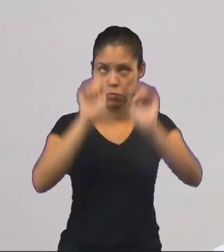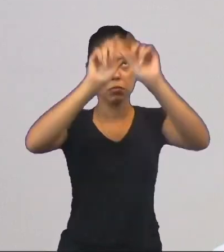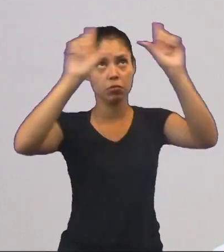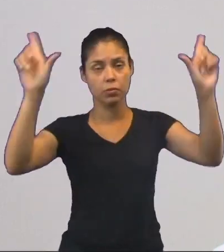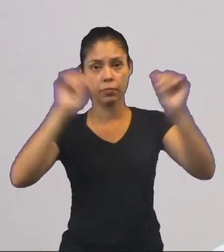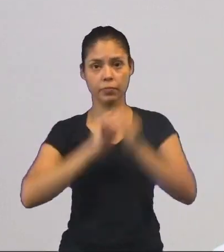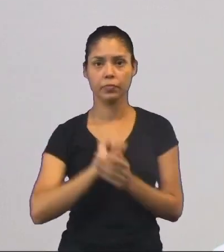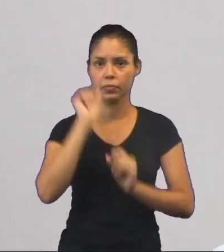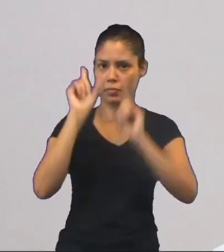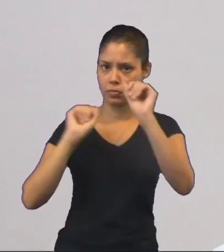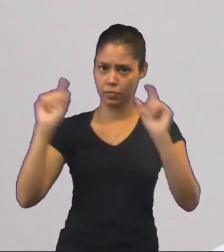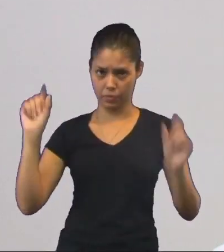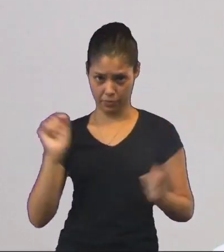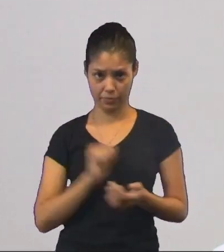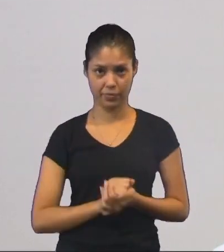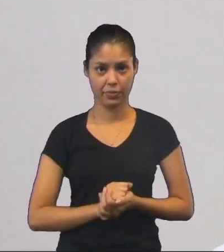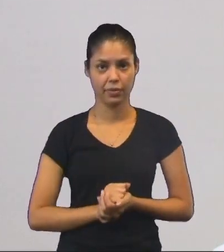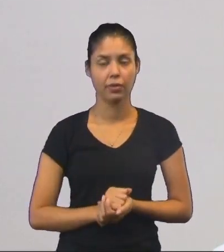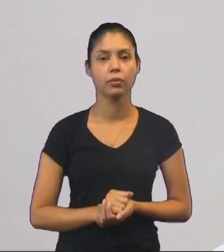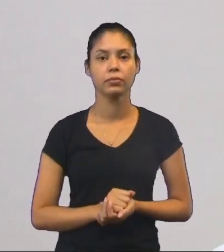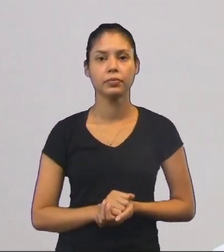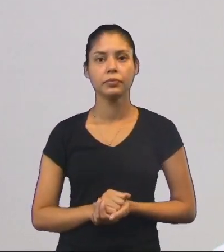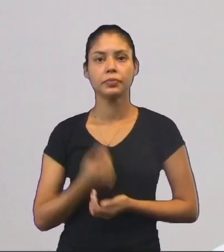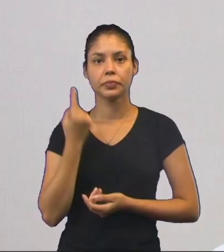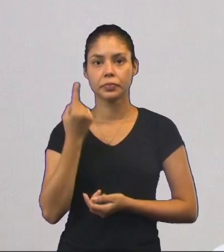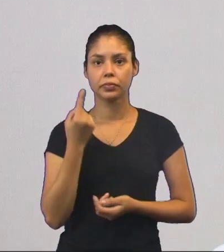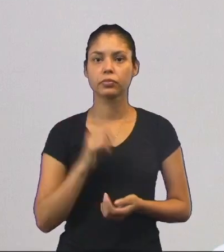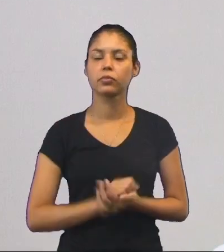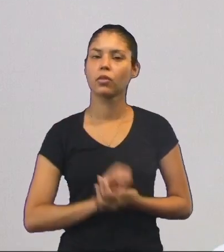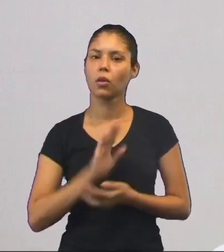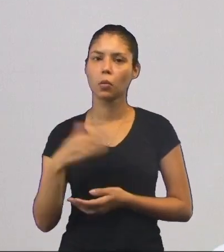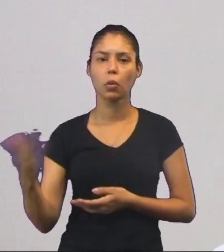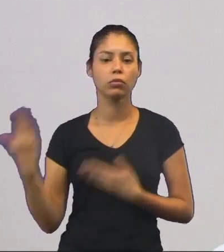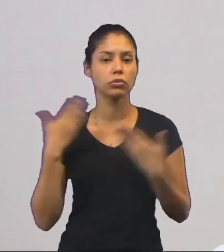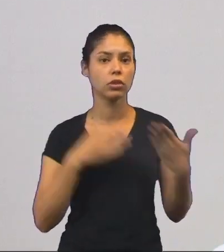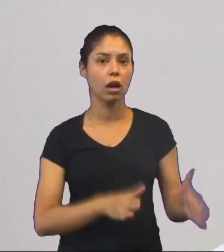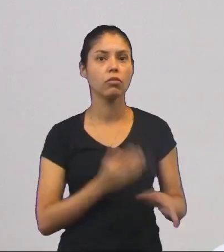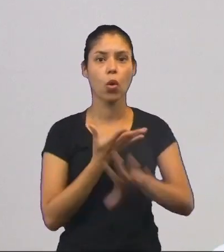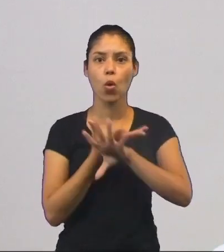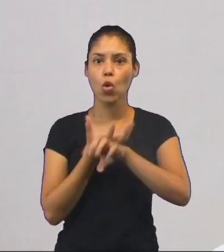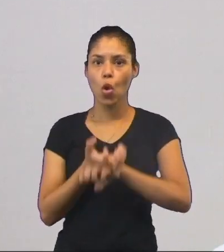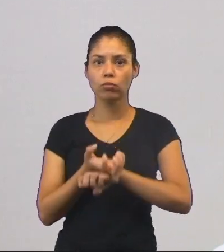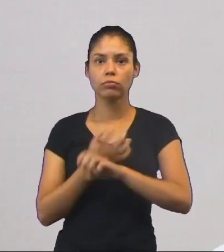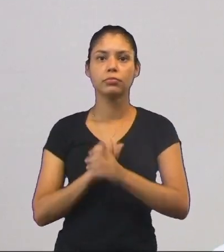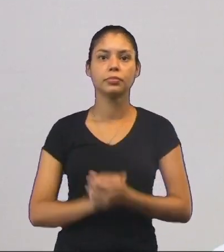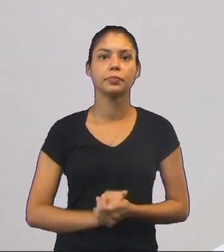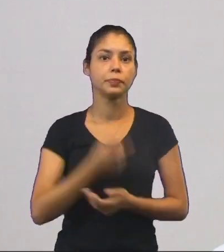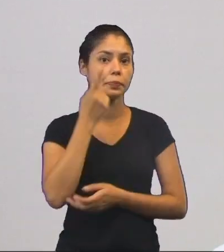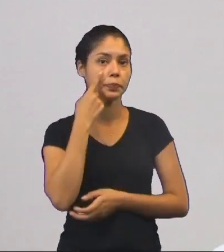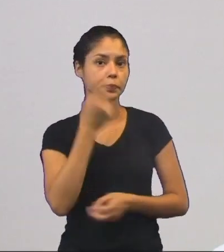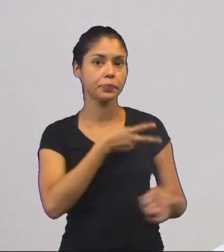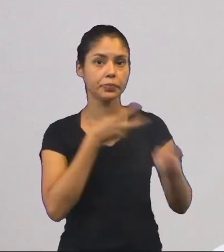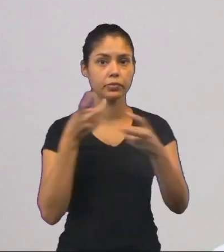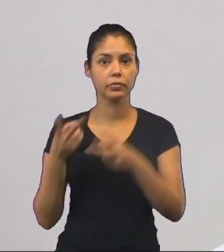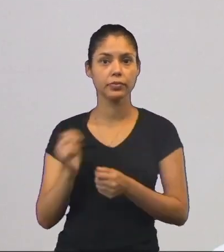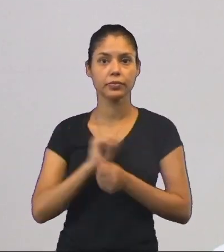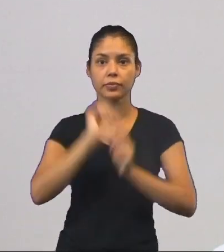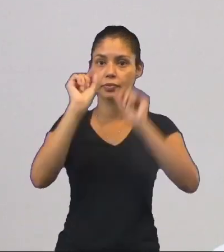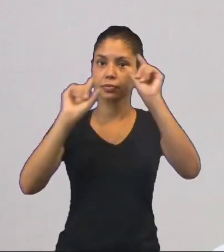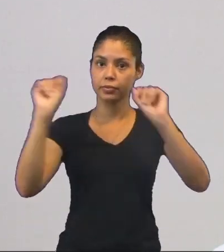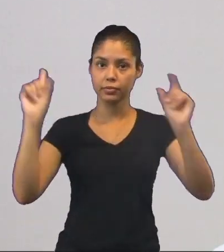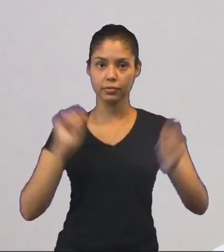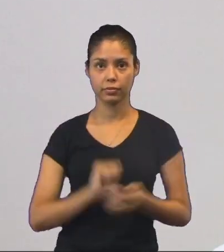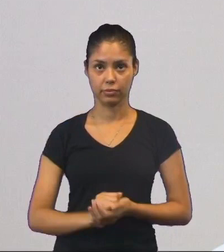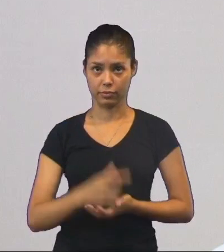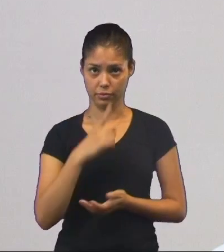as estrelas estavam posicionadas de uma forma. Quando chegava o tempo da seca, eles observavam que as estrelas estavam